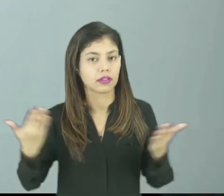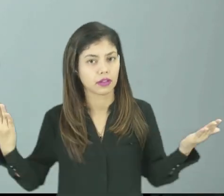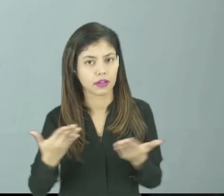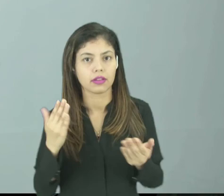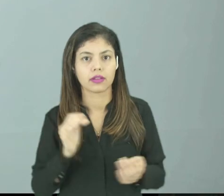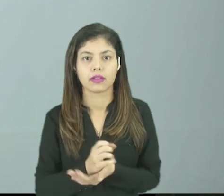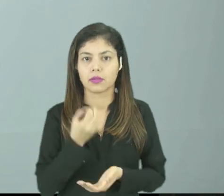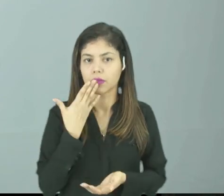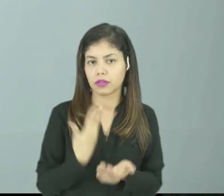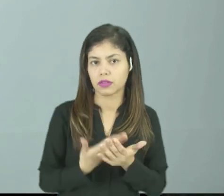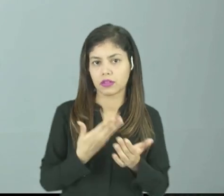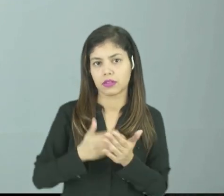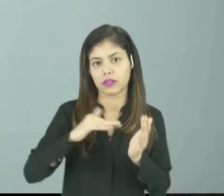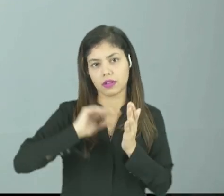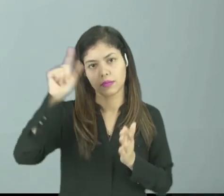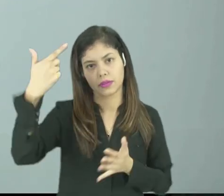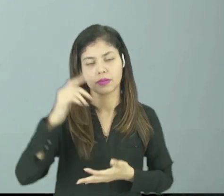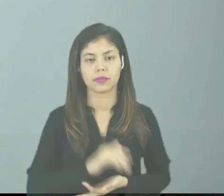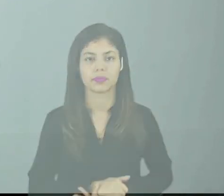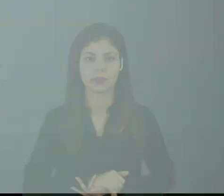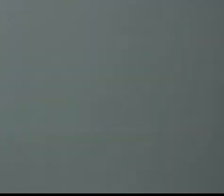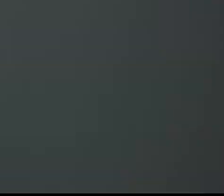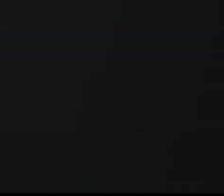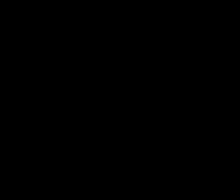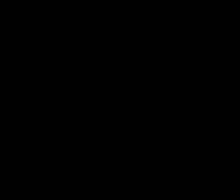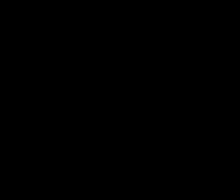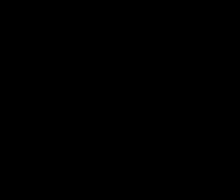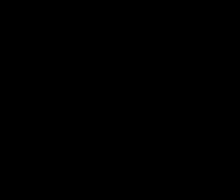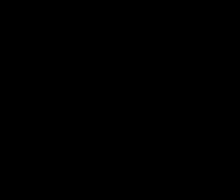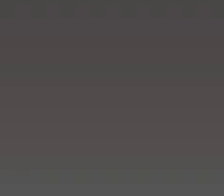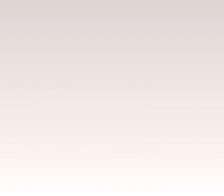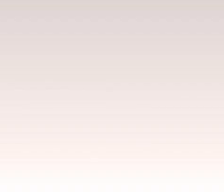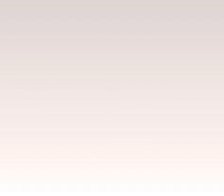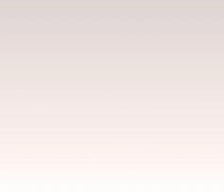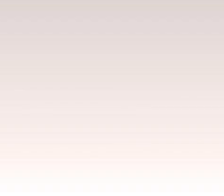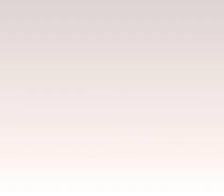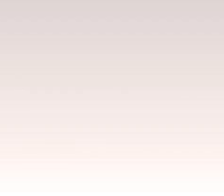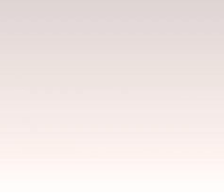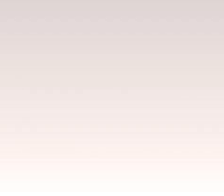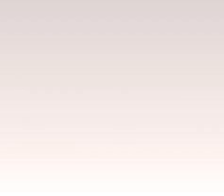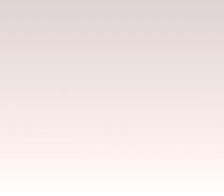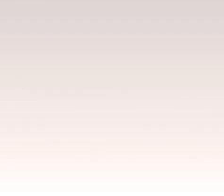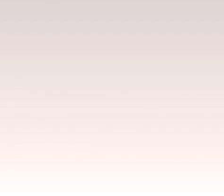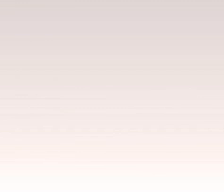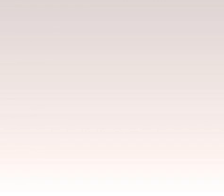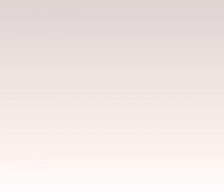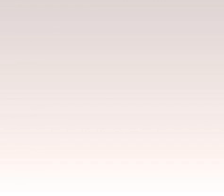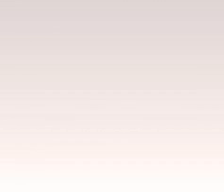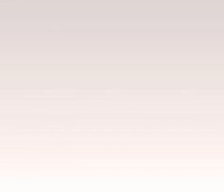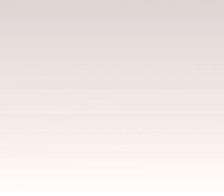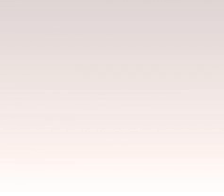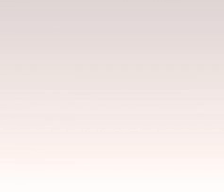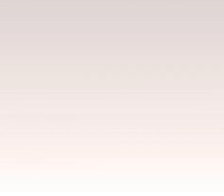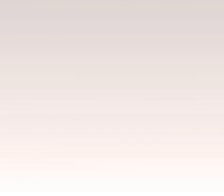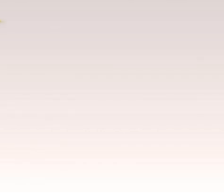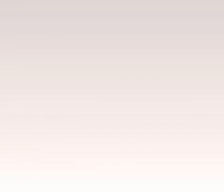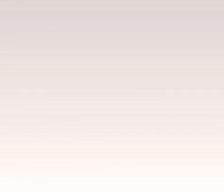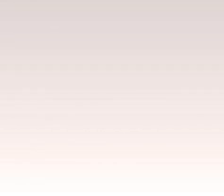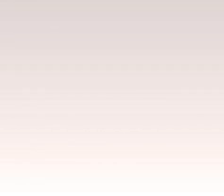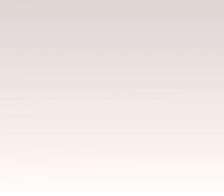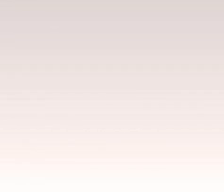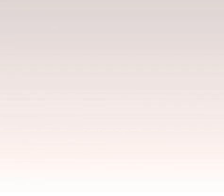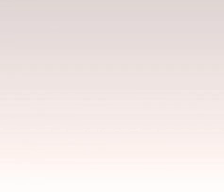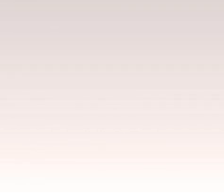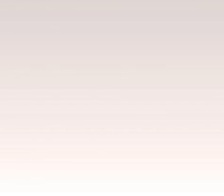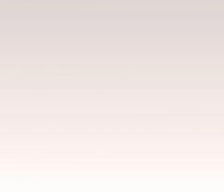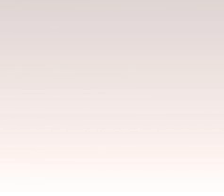lembra? Se tiver, não lembrar, dá uma voltadinha lá naquela parte do slide quando essa aula for para o YouTube, e você vai